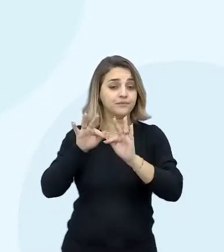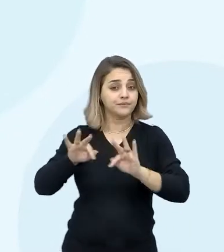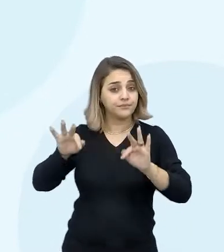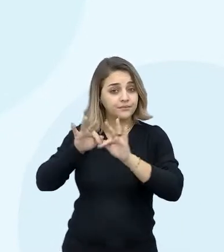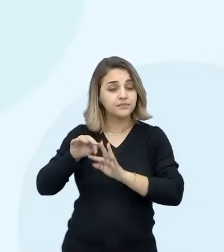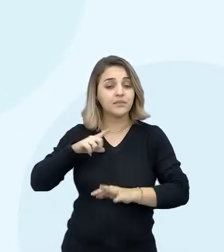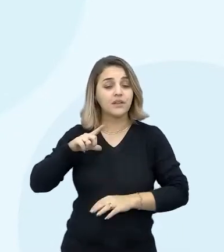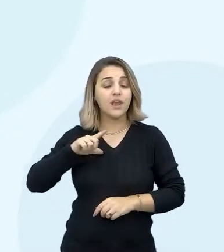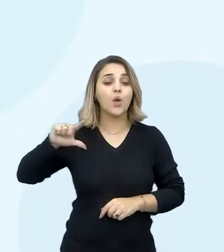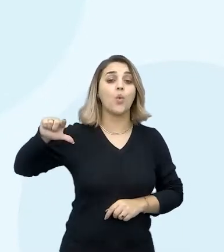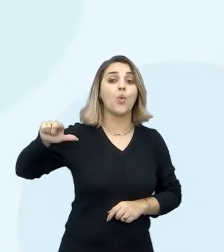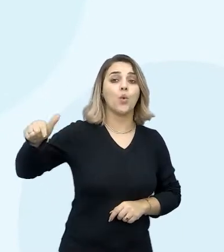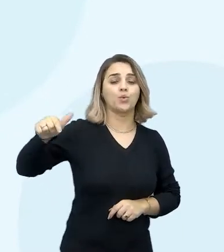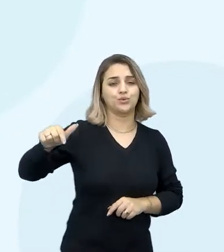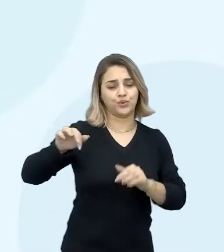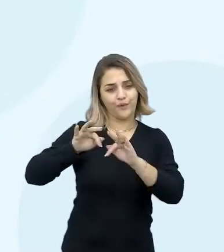um